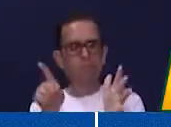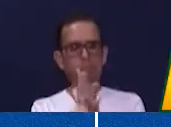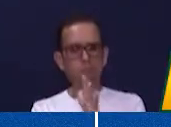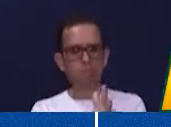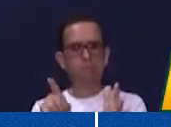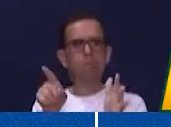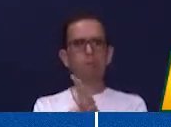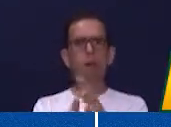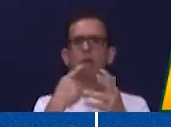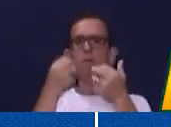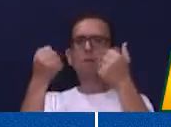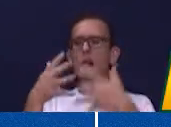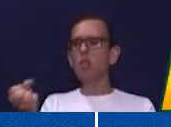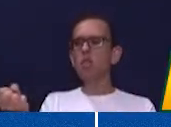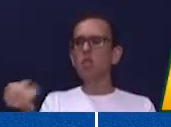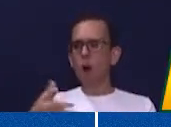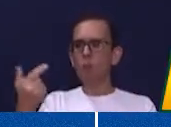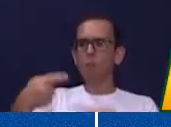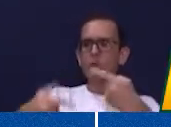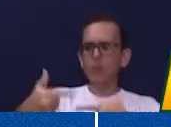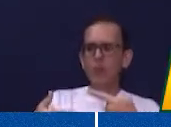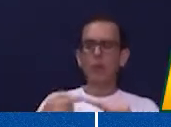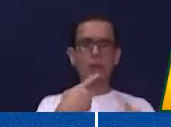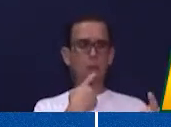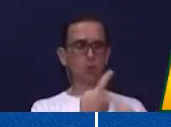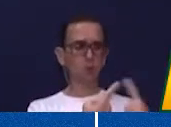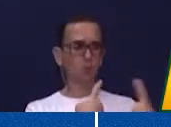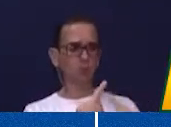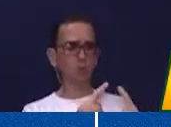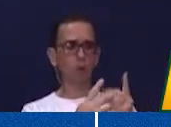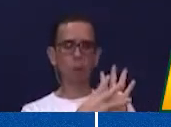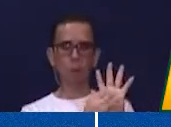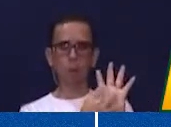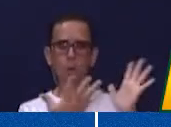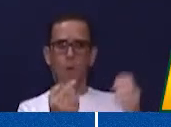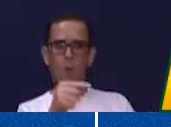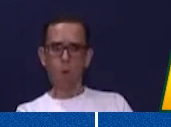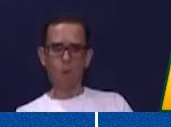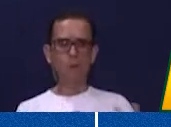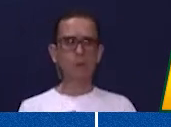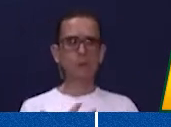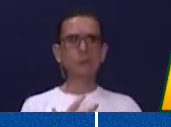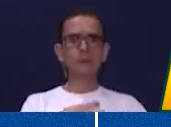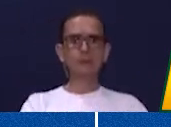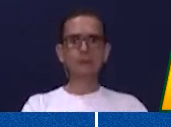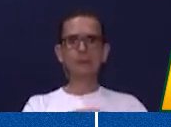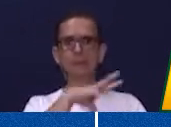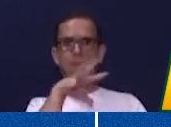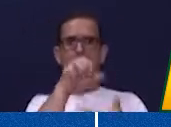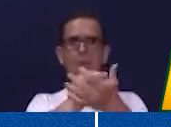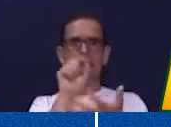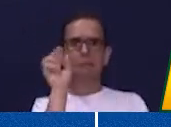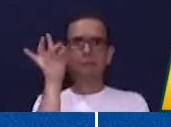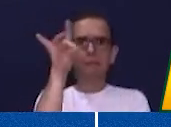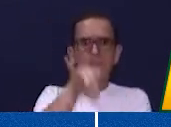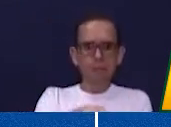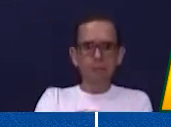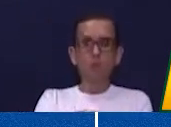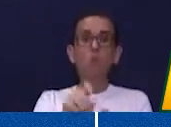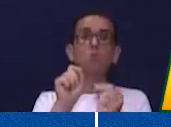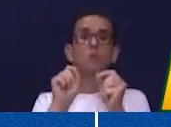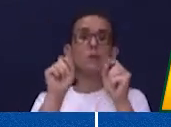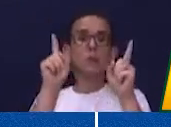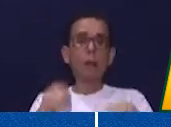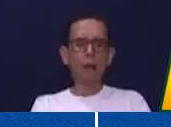quando a gente fala da nova política de uma discussão e de um novo modelo a gente está colocando na pauta da discussão justamente isso